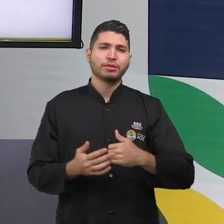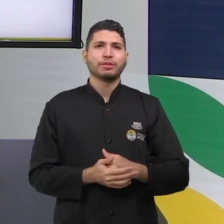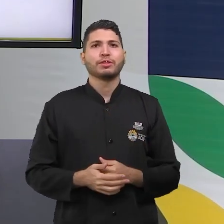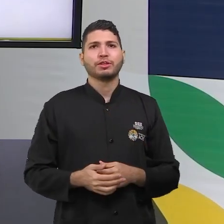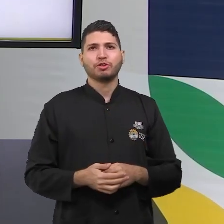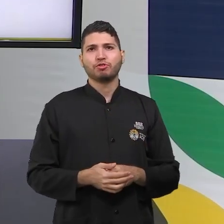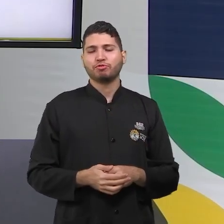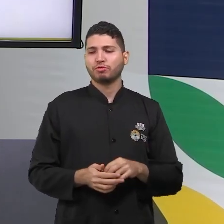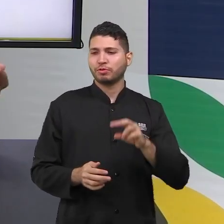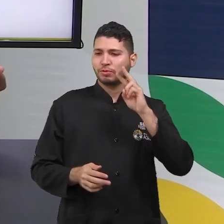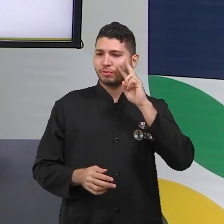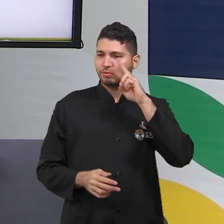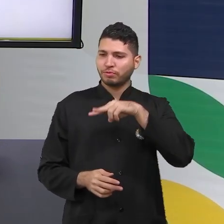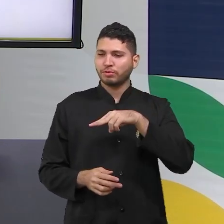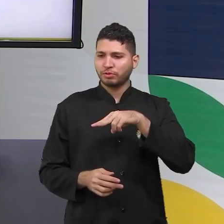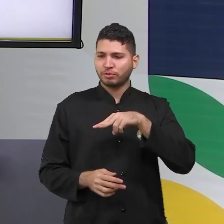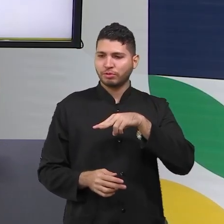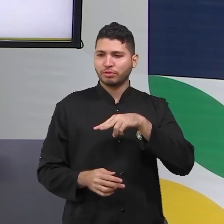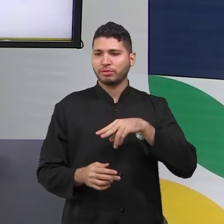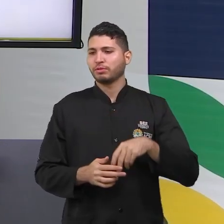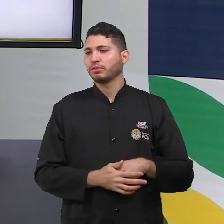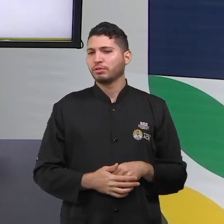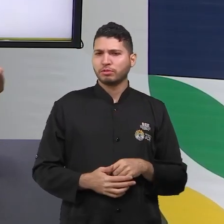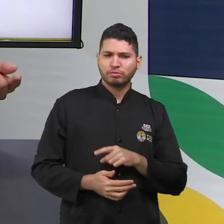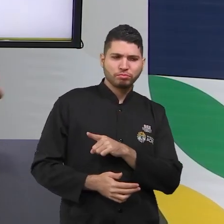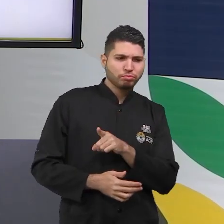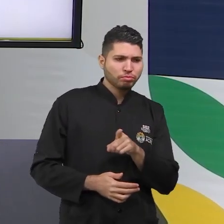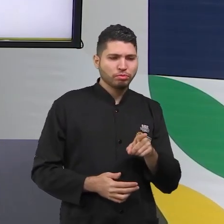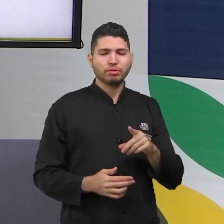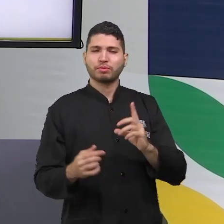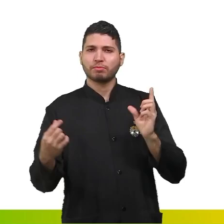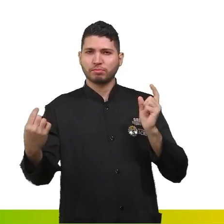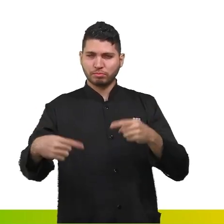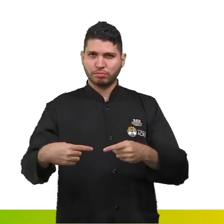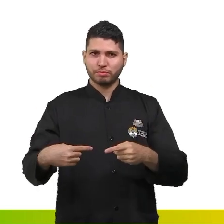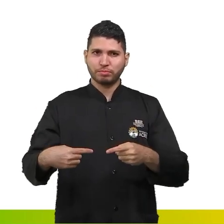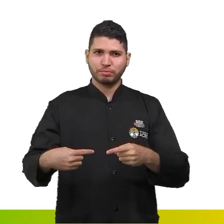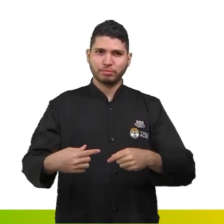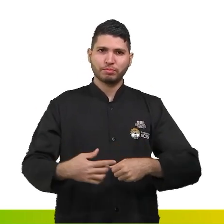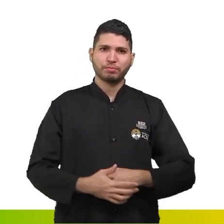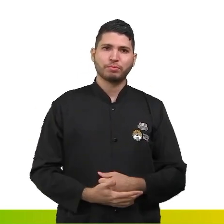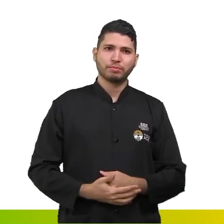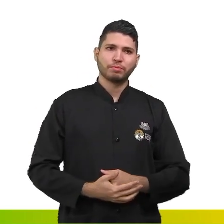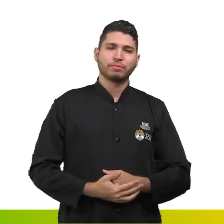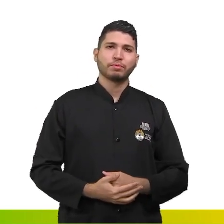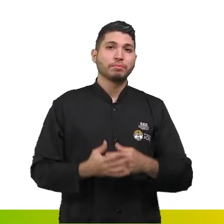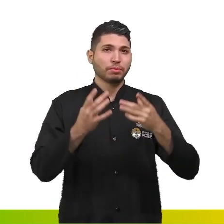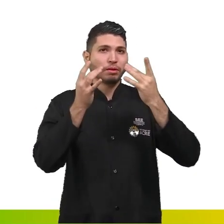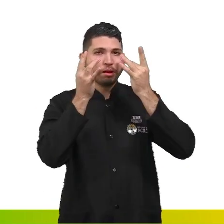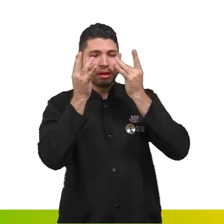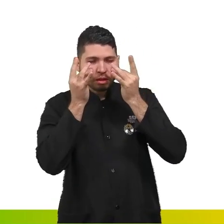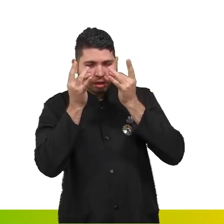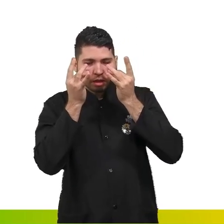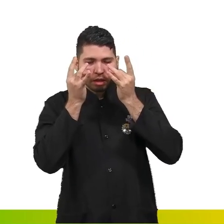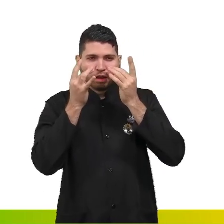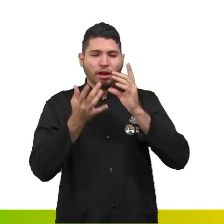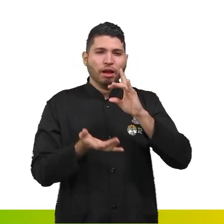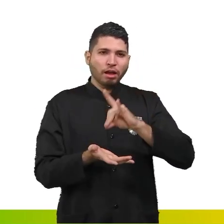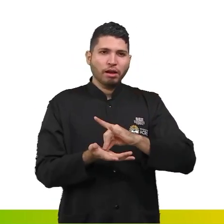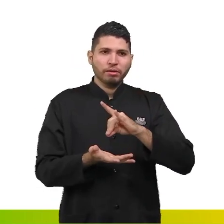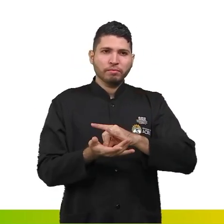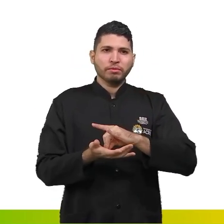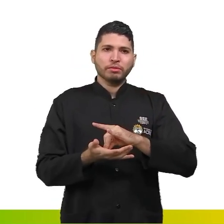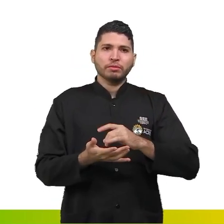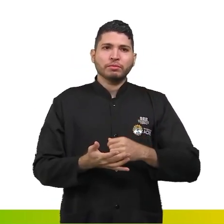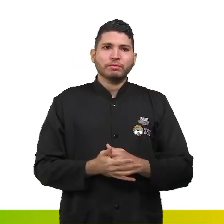competição, mas não necessariamente dominação. Sabedoria espiritual. Conexão com